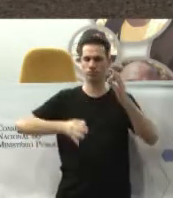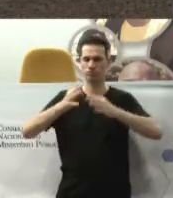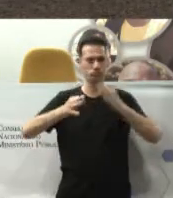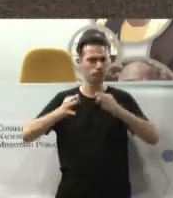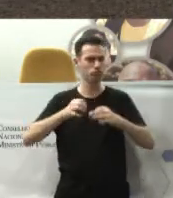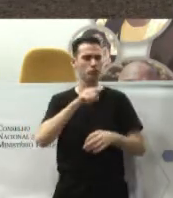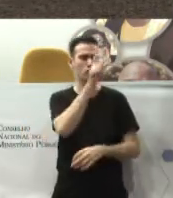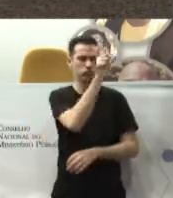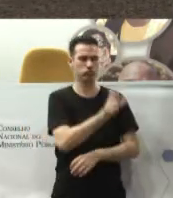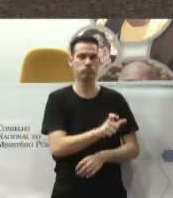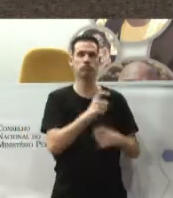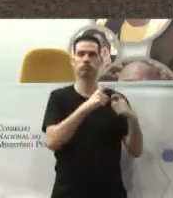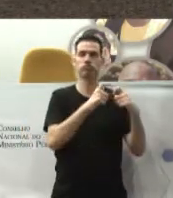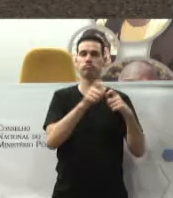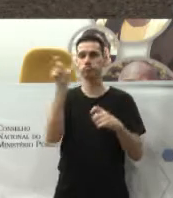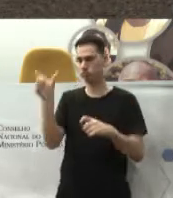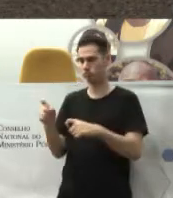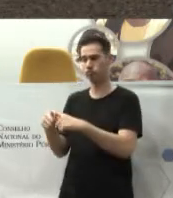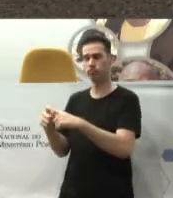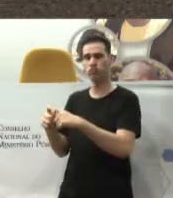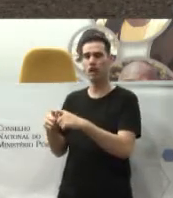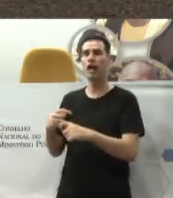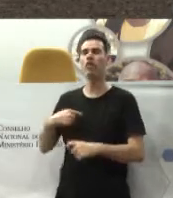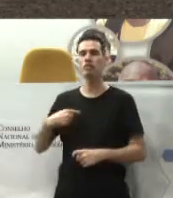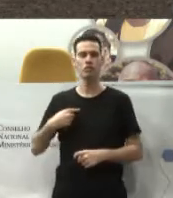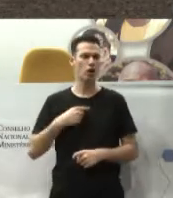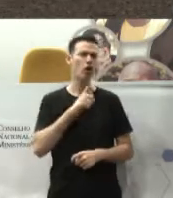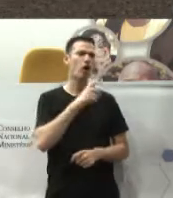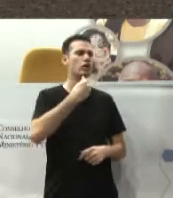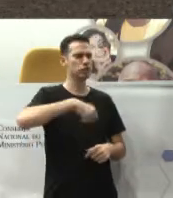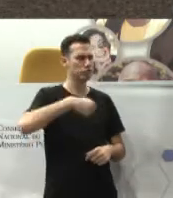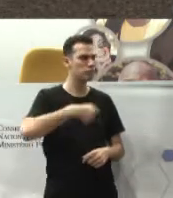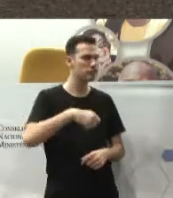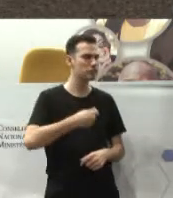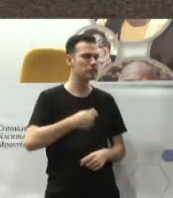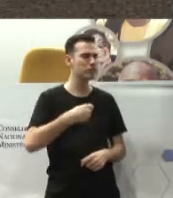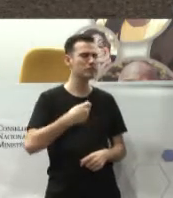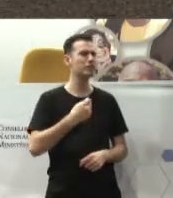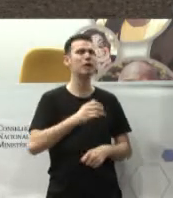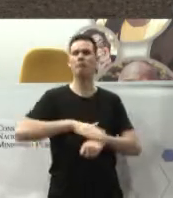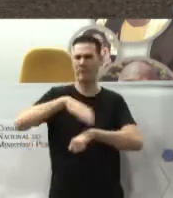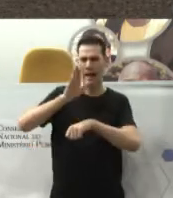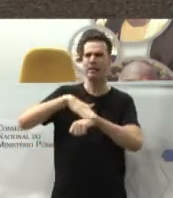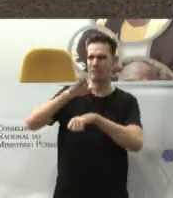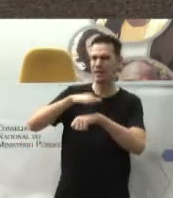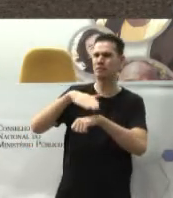apoia a reforma antimanicomial, e outro que acha que devemos instalar mais leitos e que